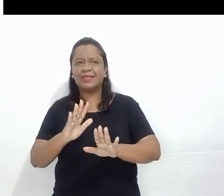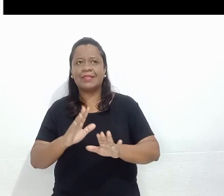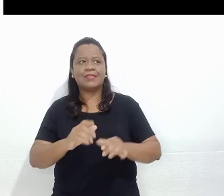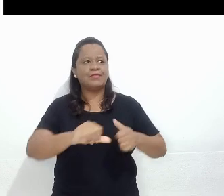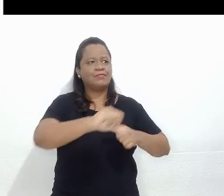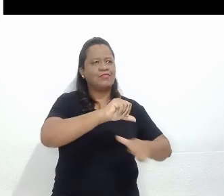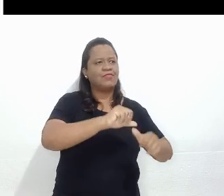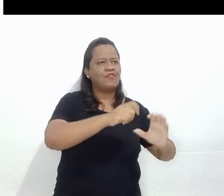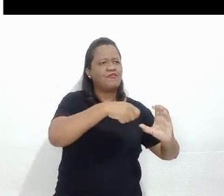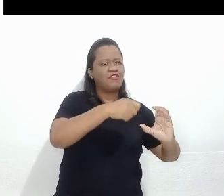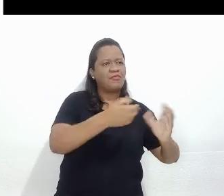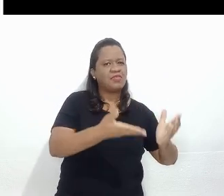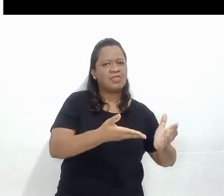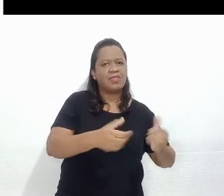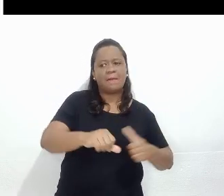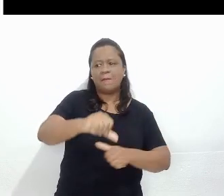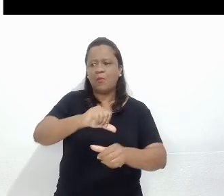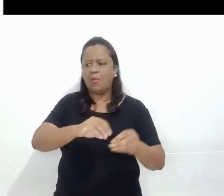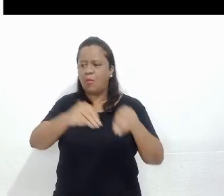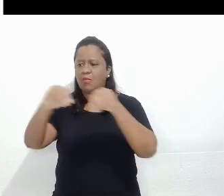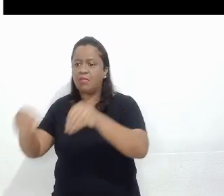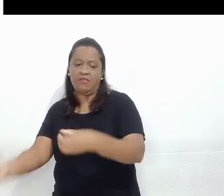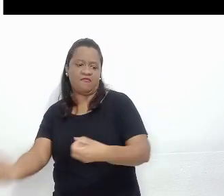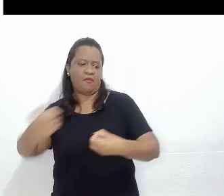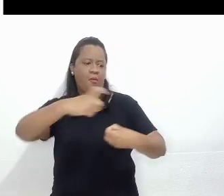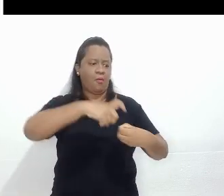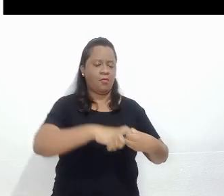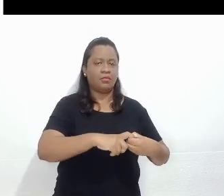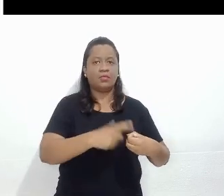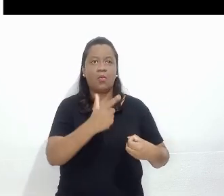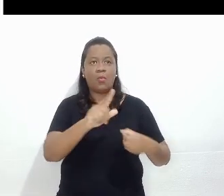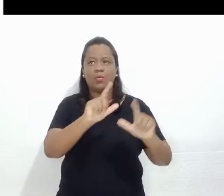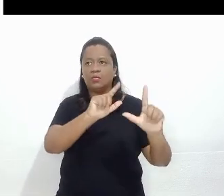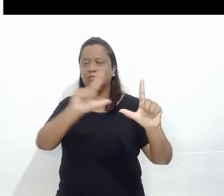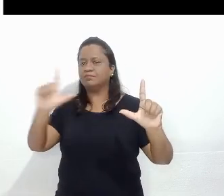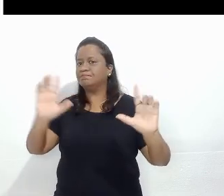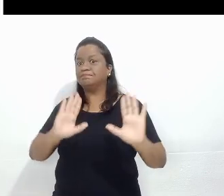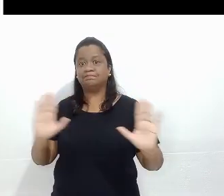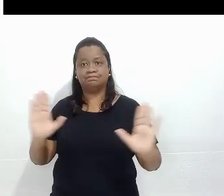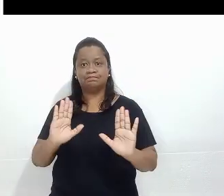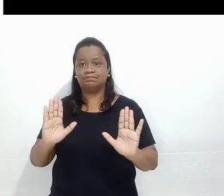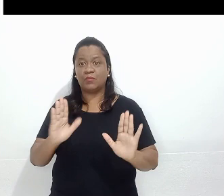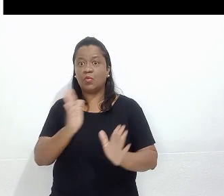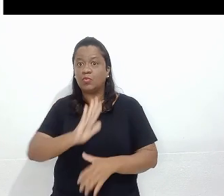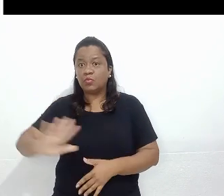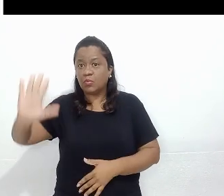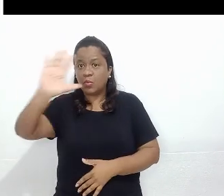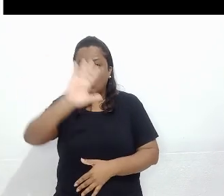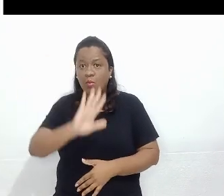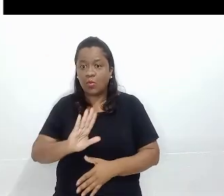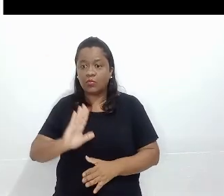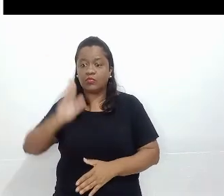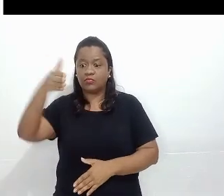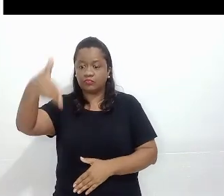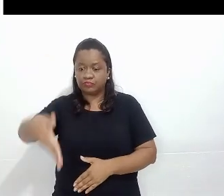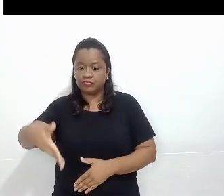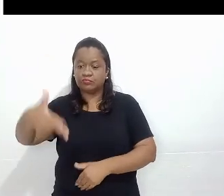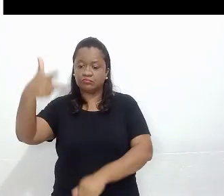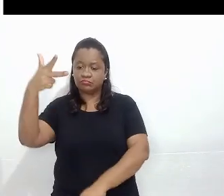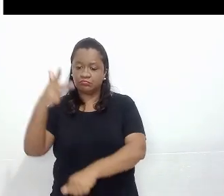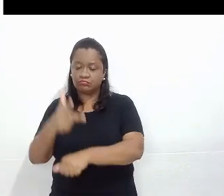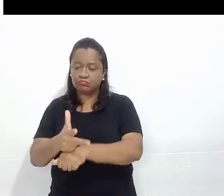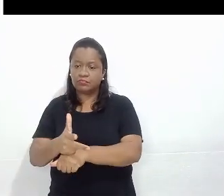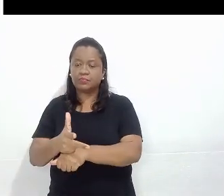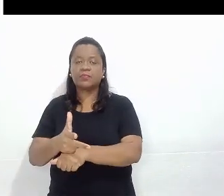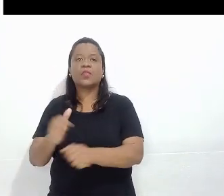câmera de lugar, depois volta a câmera para aquela posição para filmar outro plano, não. Todos os planos que são com a câmera naquela posição, você vai